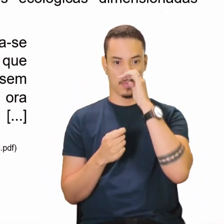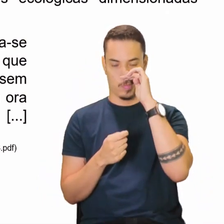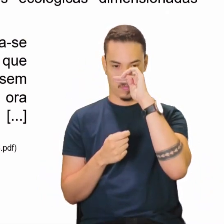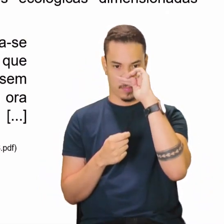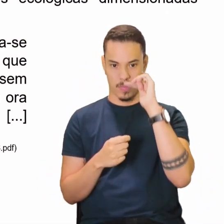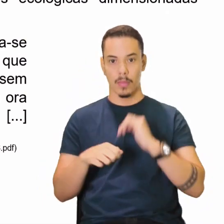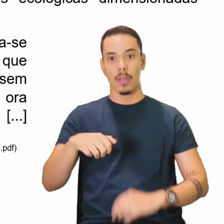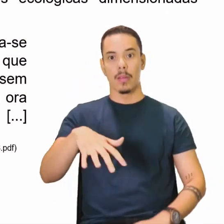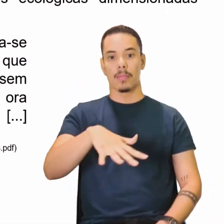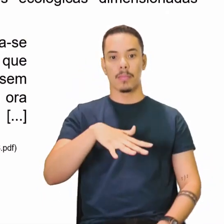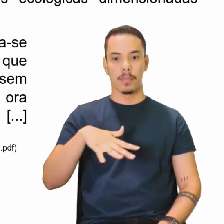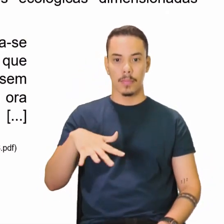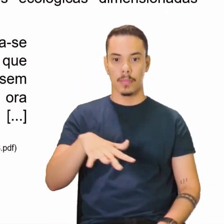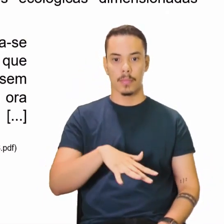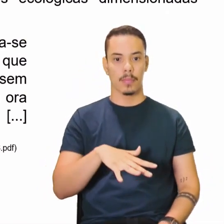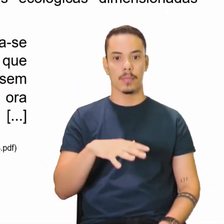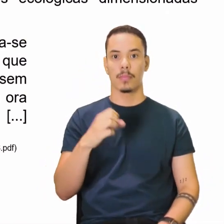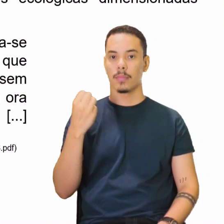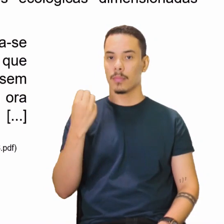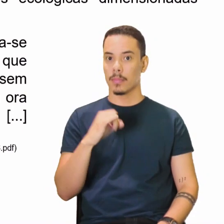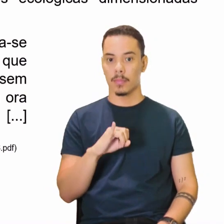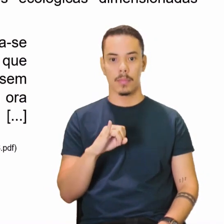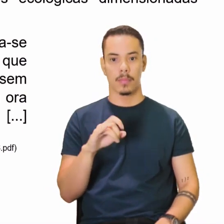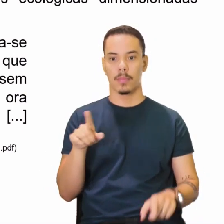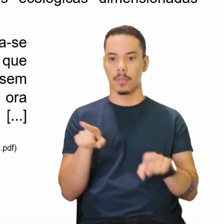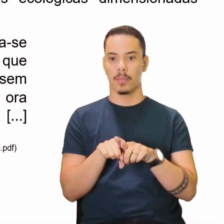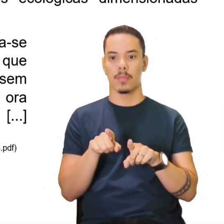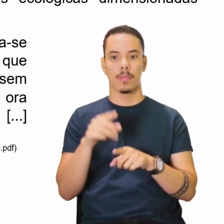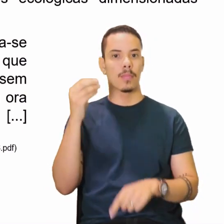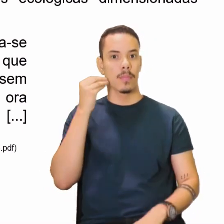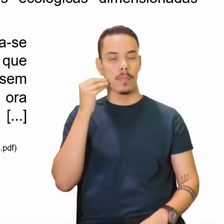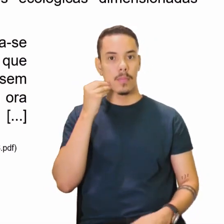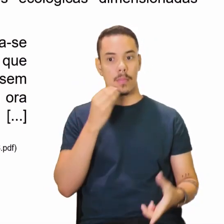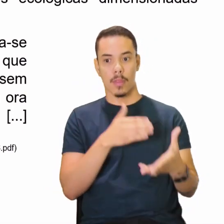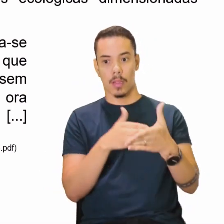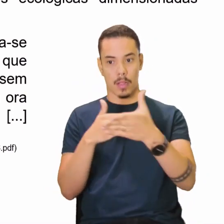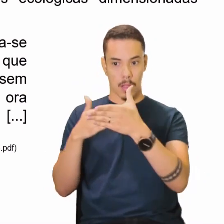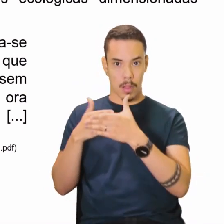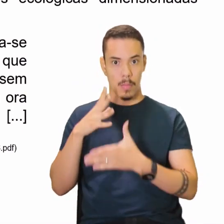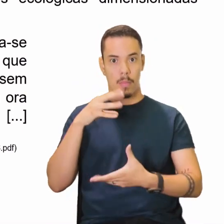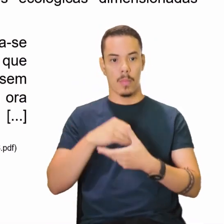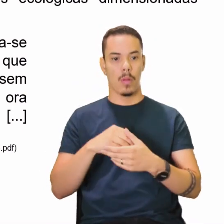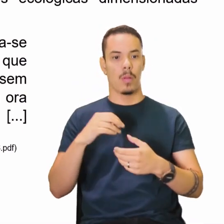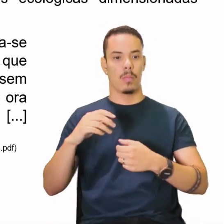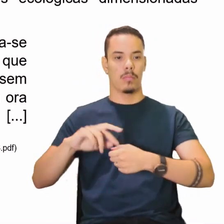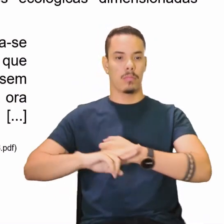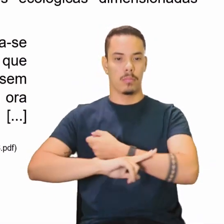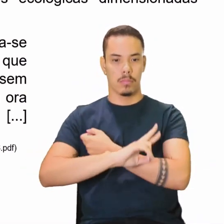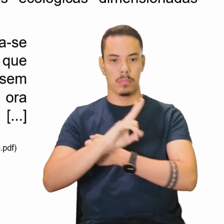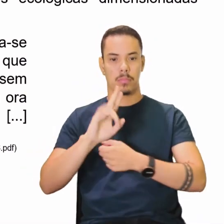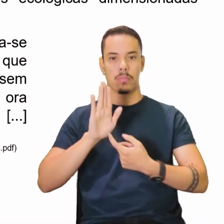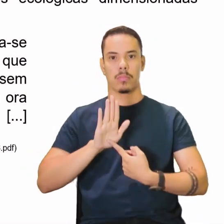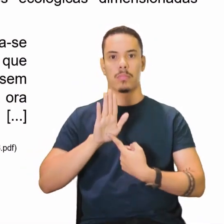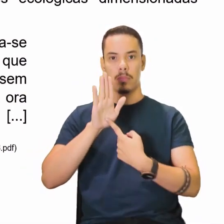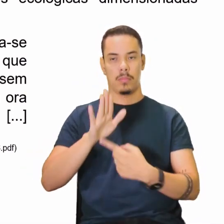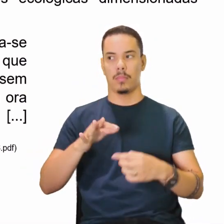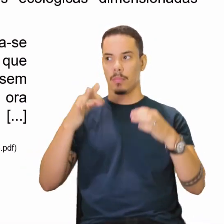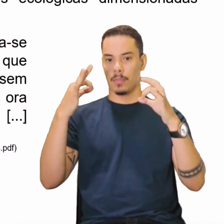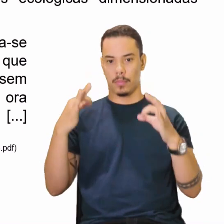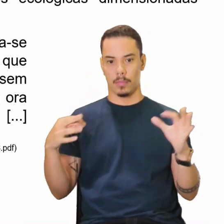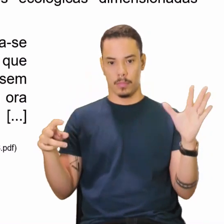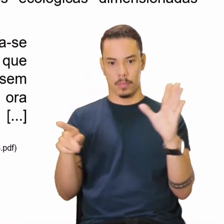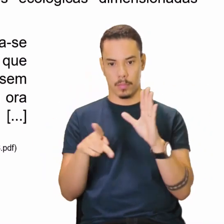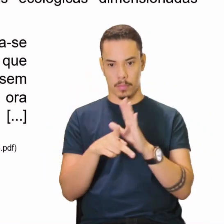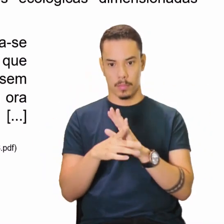deteriora-se o meio ambiente, se ao menos ter essas implicações ecológicas dimensionadas adequadamente na